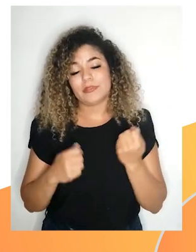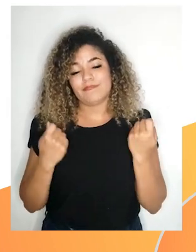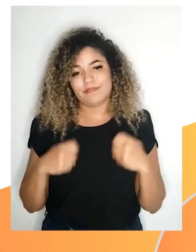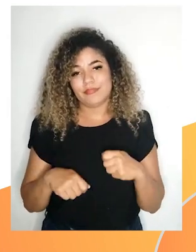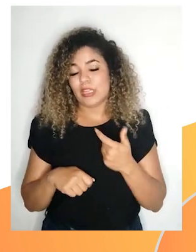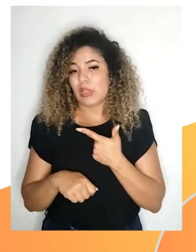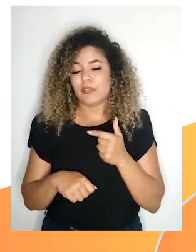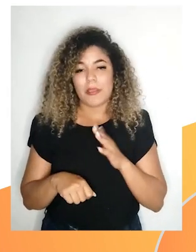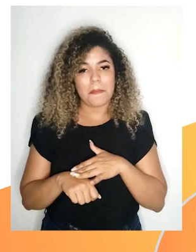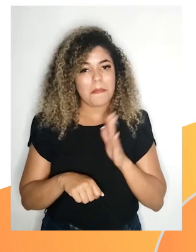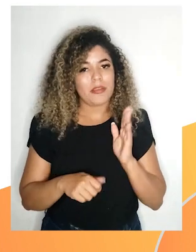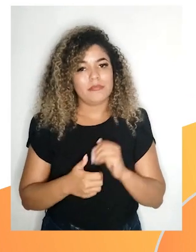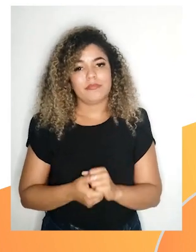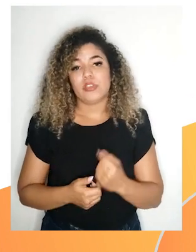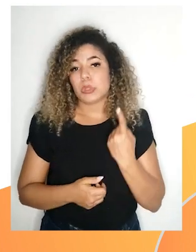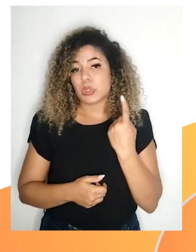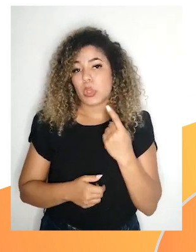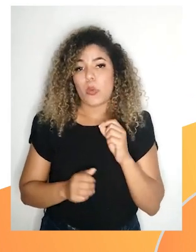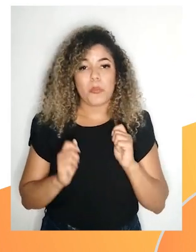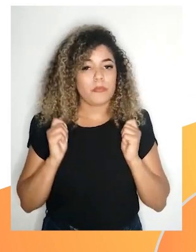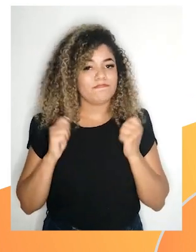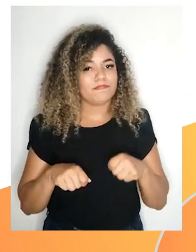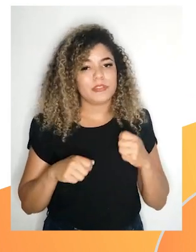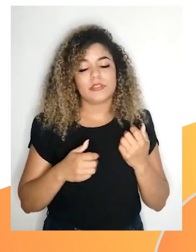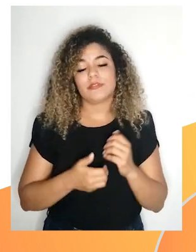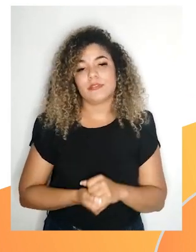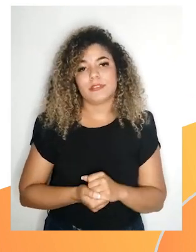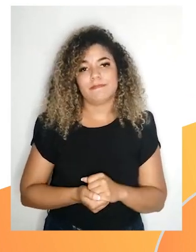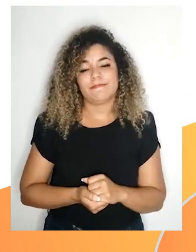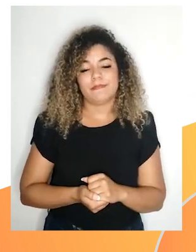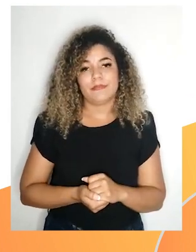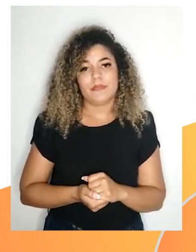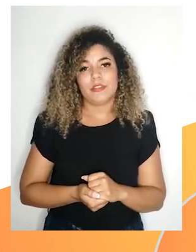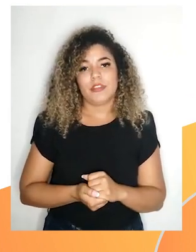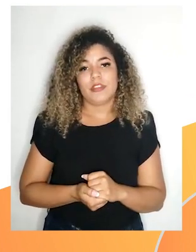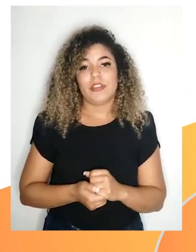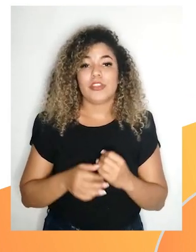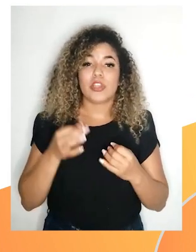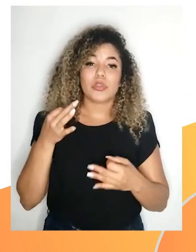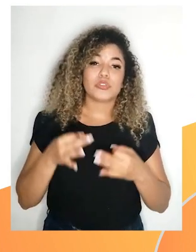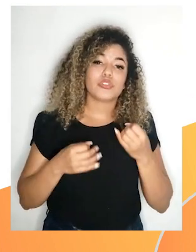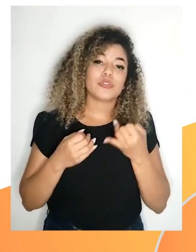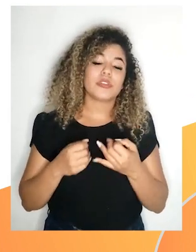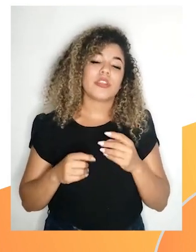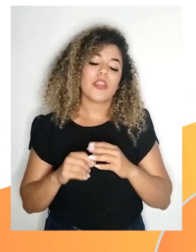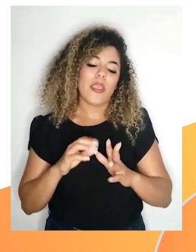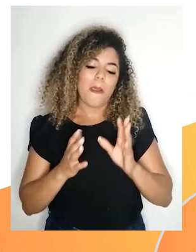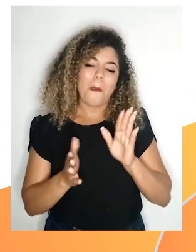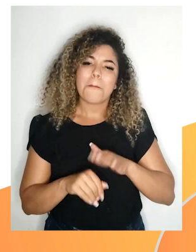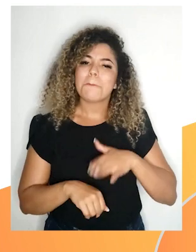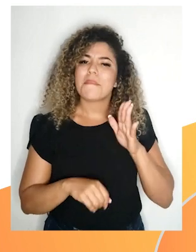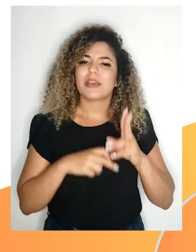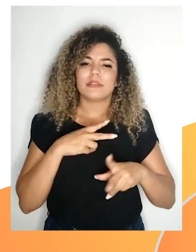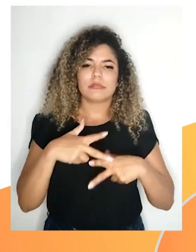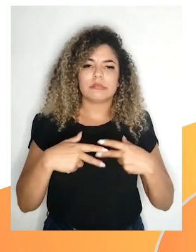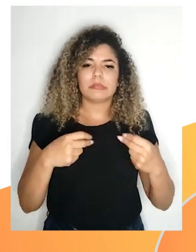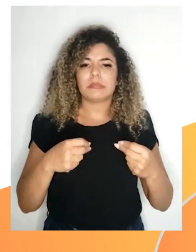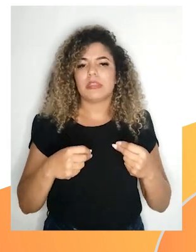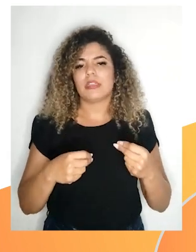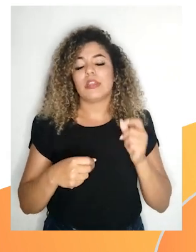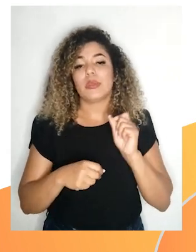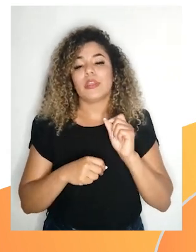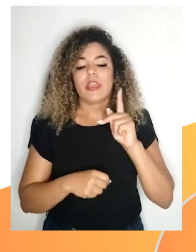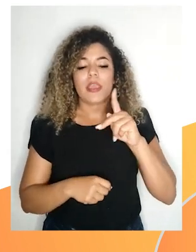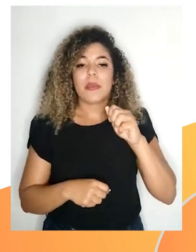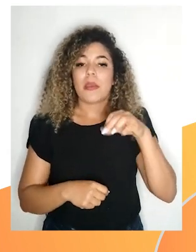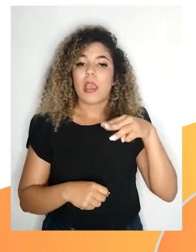mais ter uma soma 9, é uma possibilidade. Então, a gente justifica que o prêmio que sai com mais frequência é